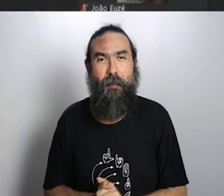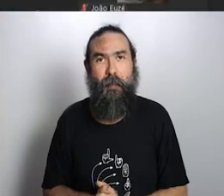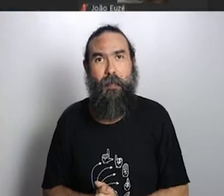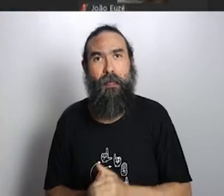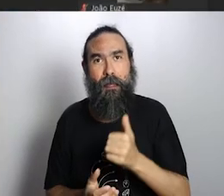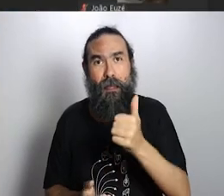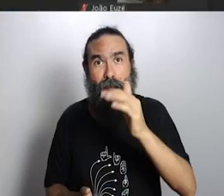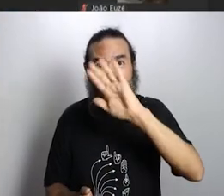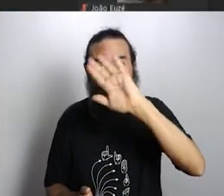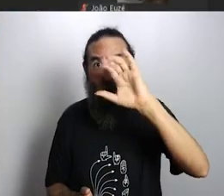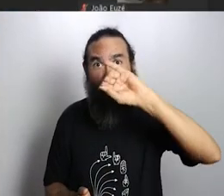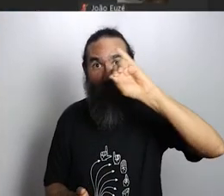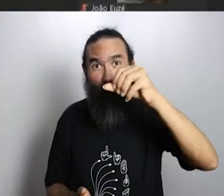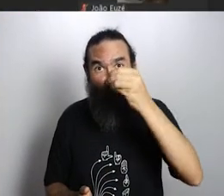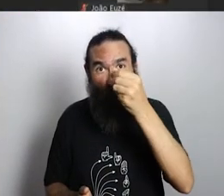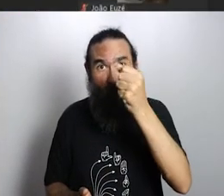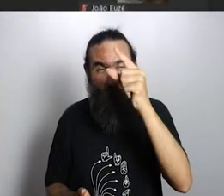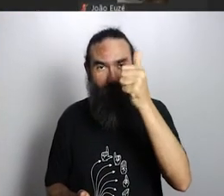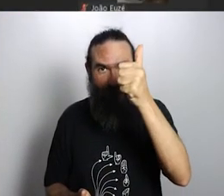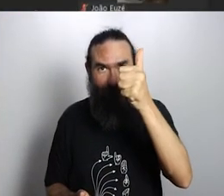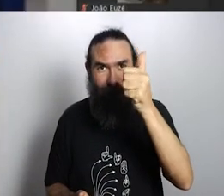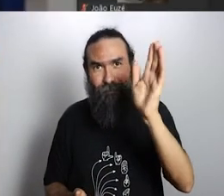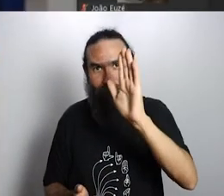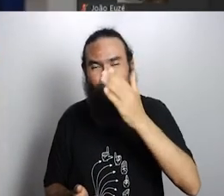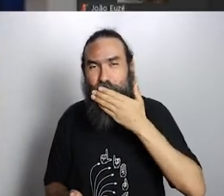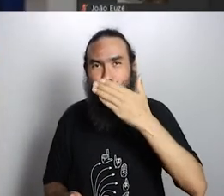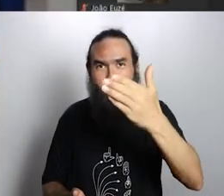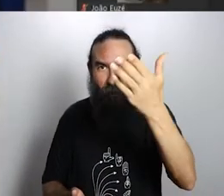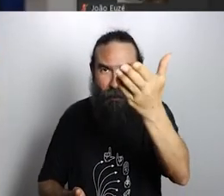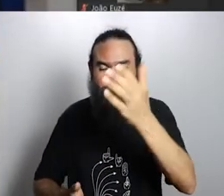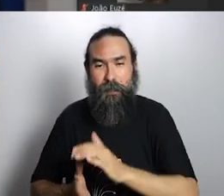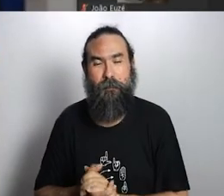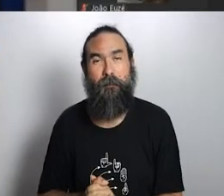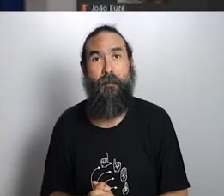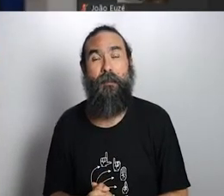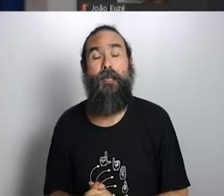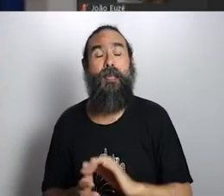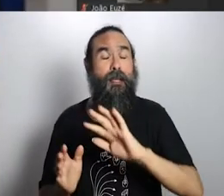João, meu santo, maravilha para você. Ô Bully,